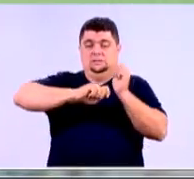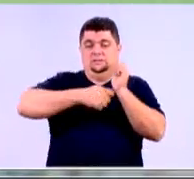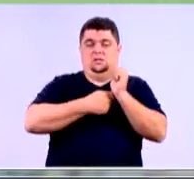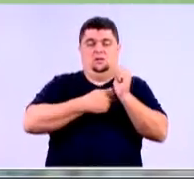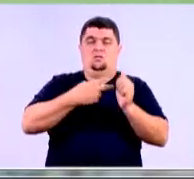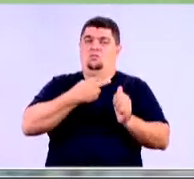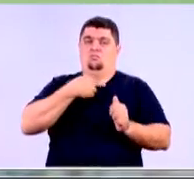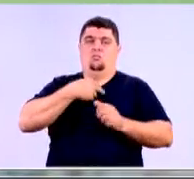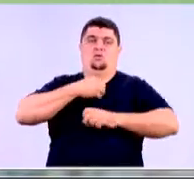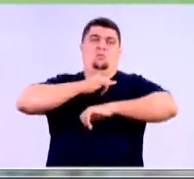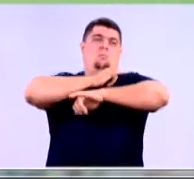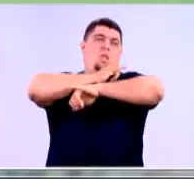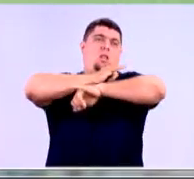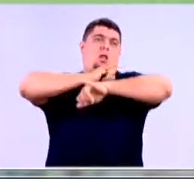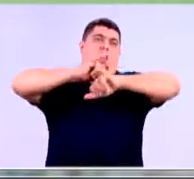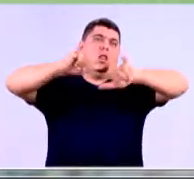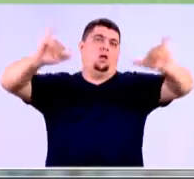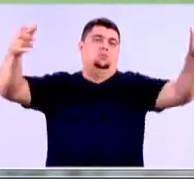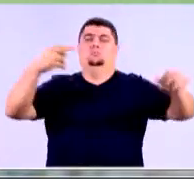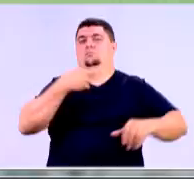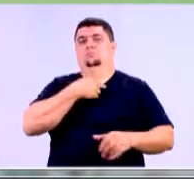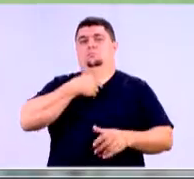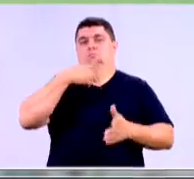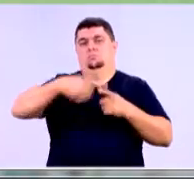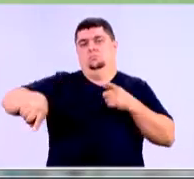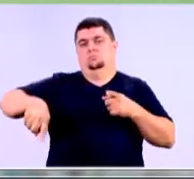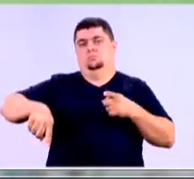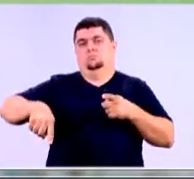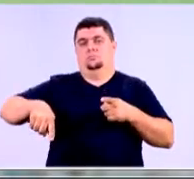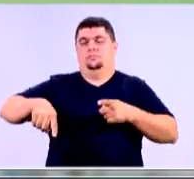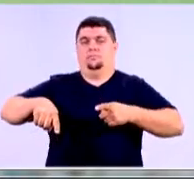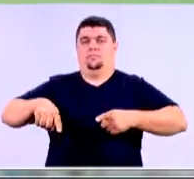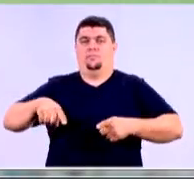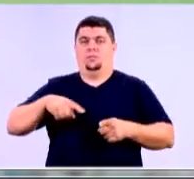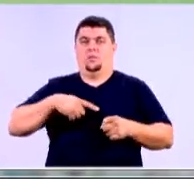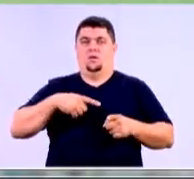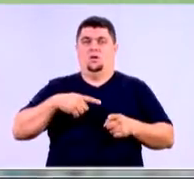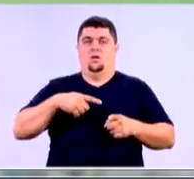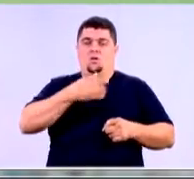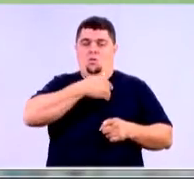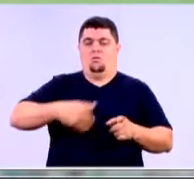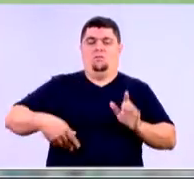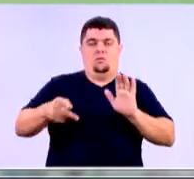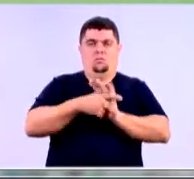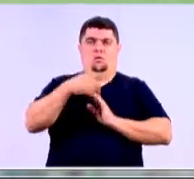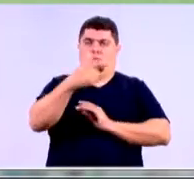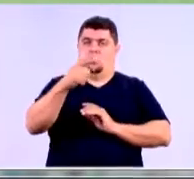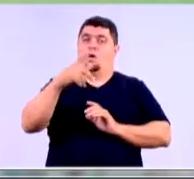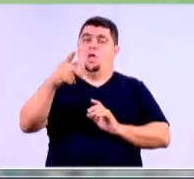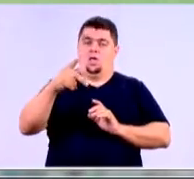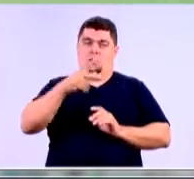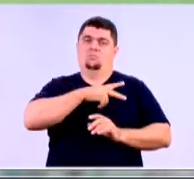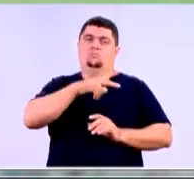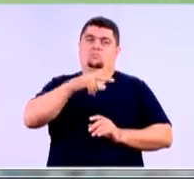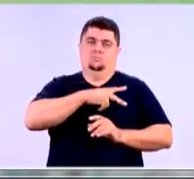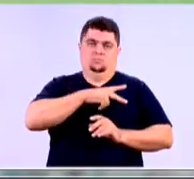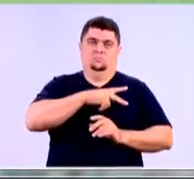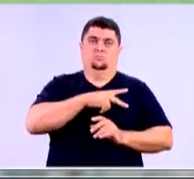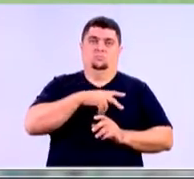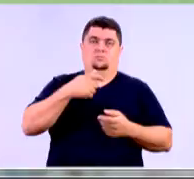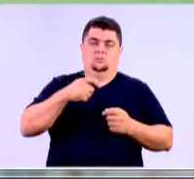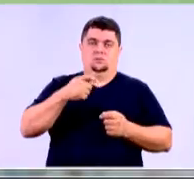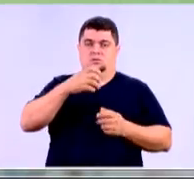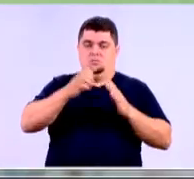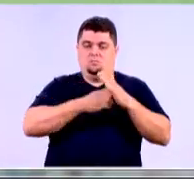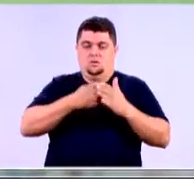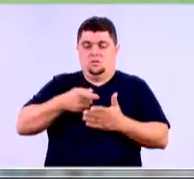conforme determina o Código de Proteção de Defesa ao Consumidor. Gente, esses não são serviços públicos, são serviços privados, né? A organização